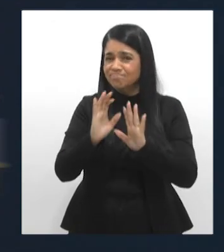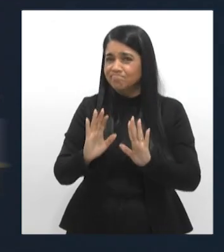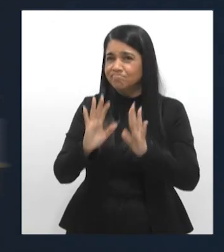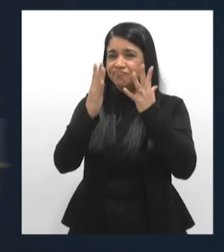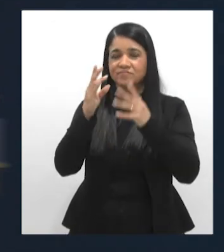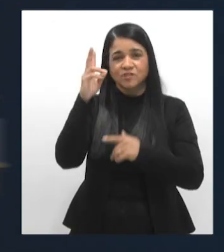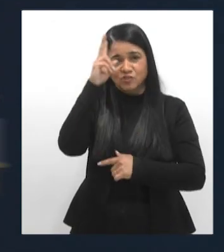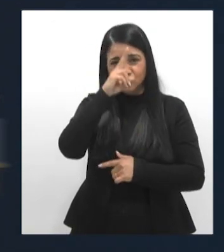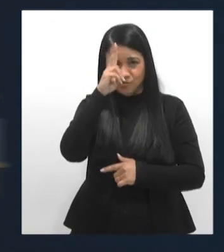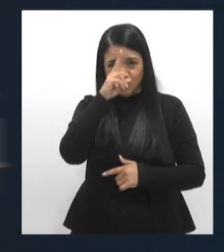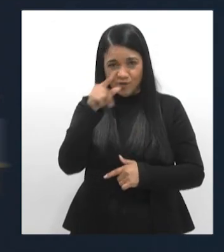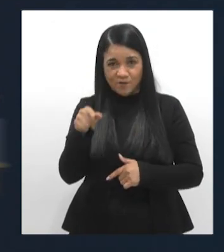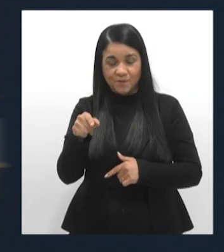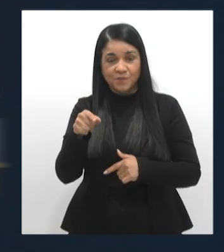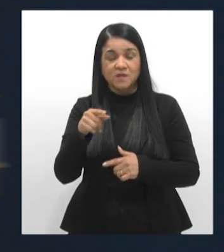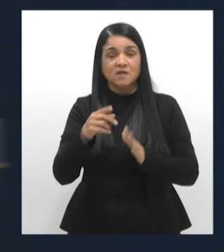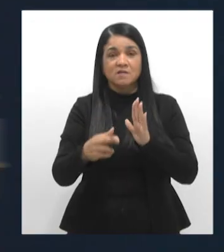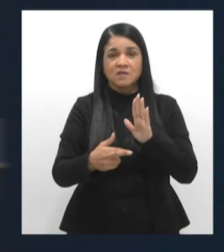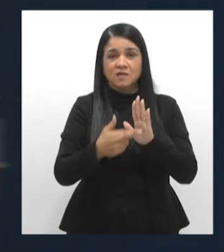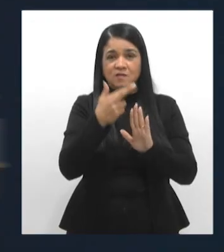pela Resolução número